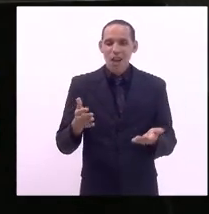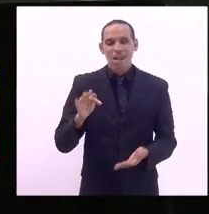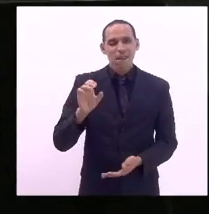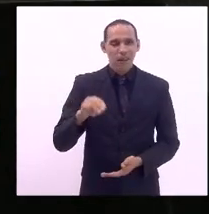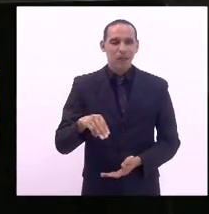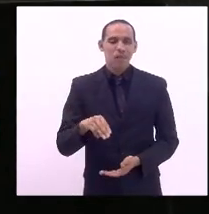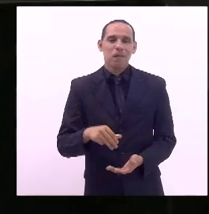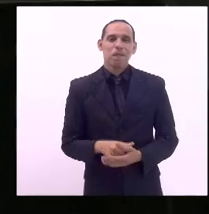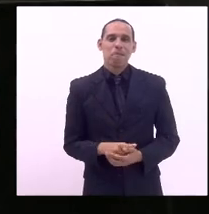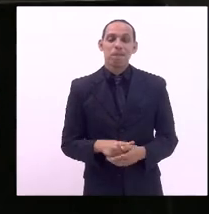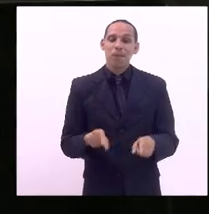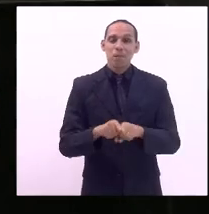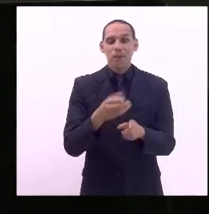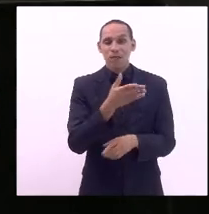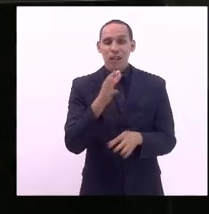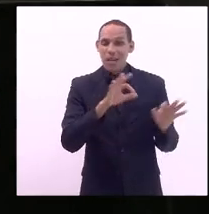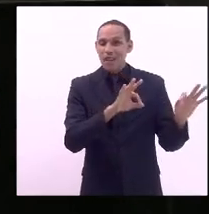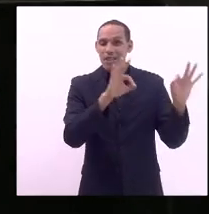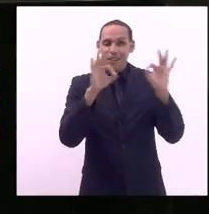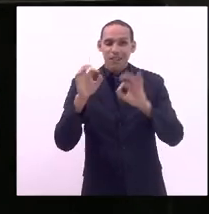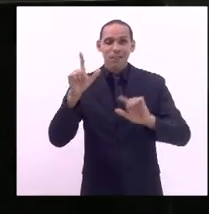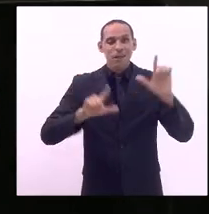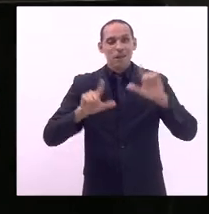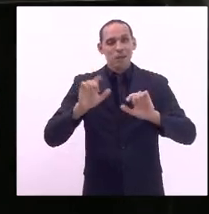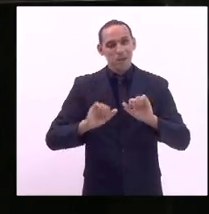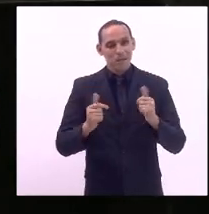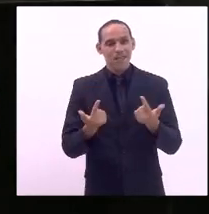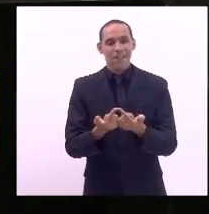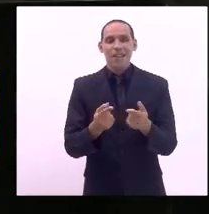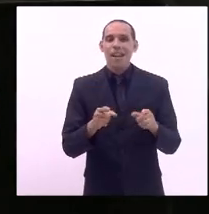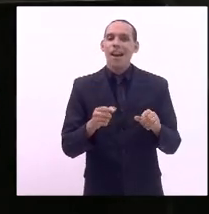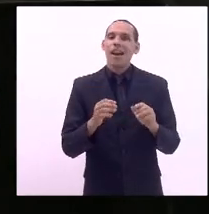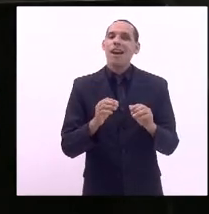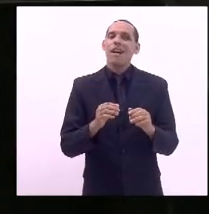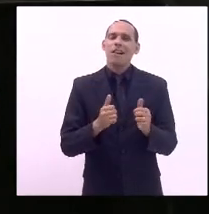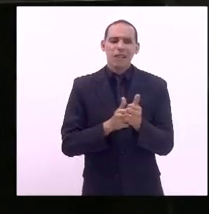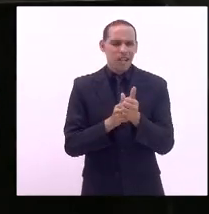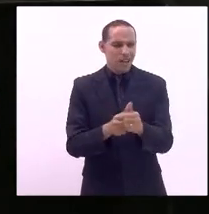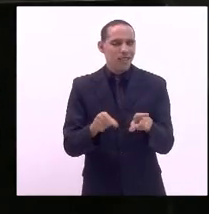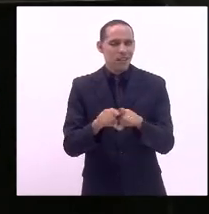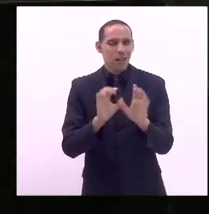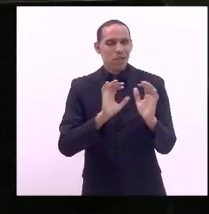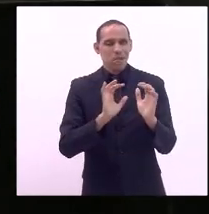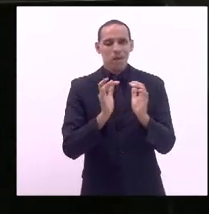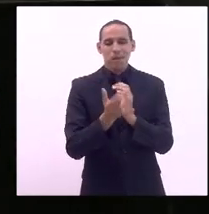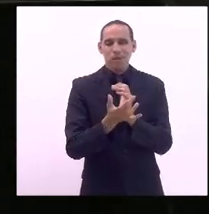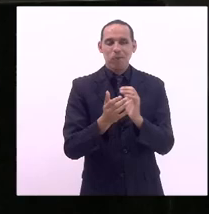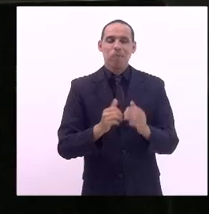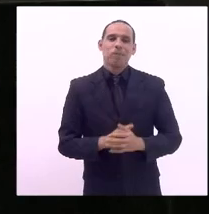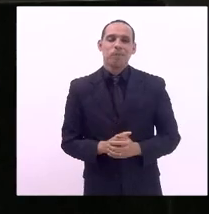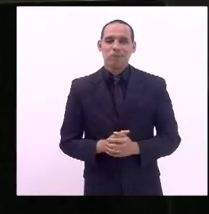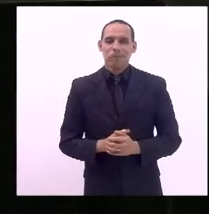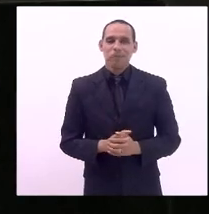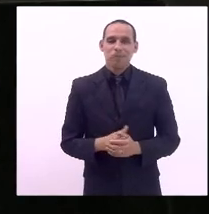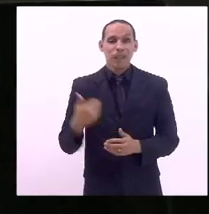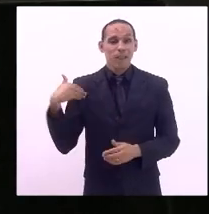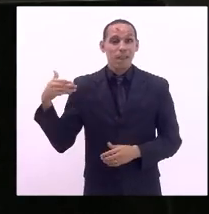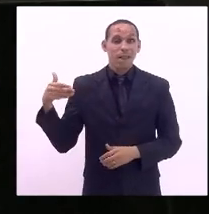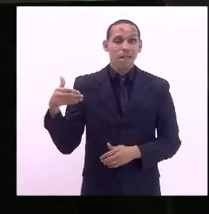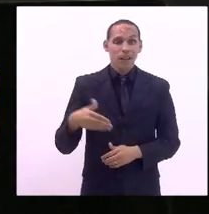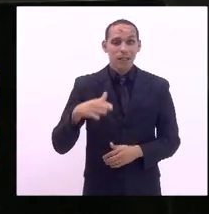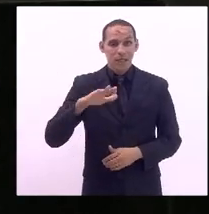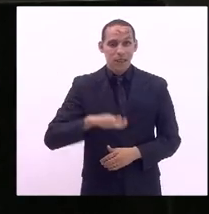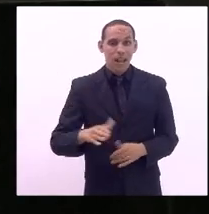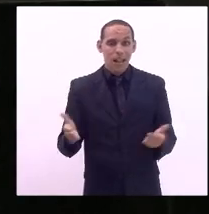final, aqueles que nos assistem pela TV Alerge, nos acompanham pelas redes sociais. Venho nesta